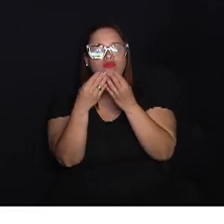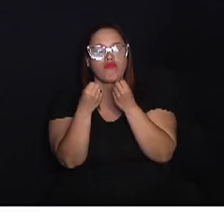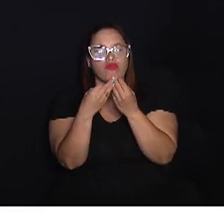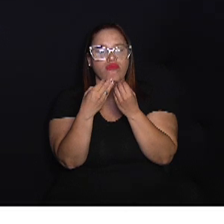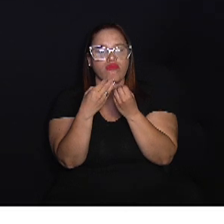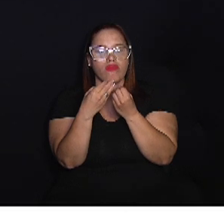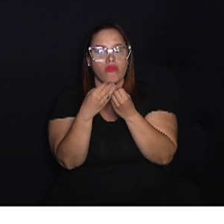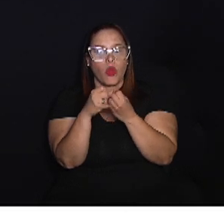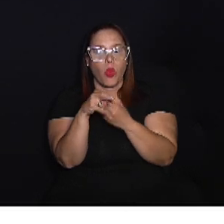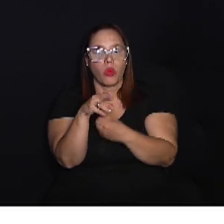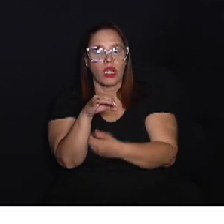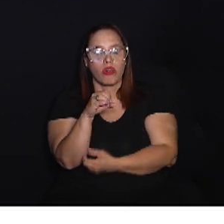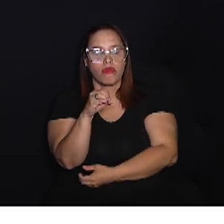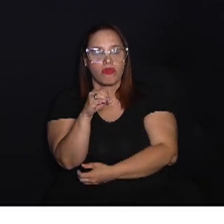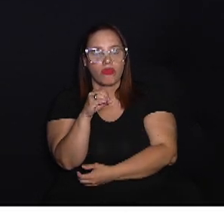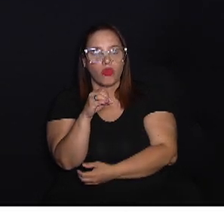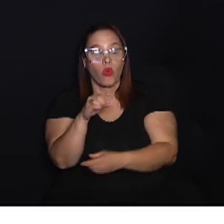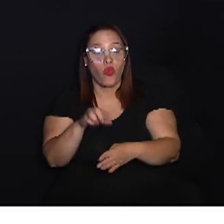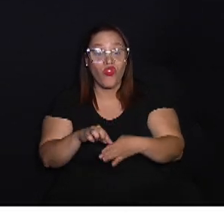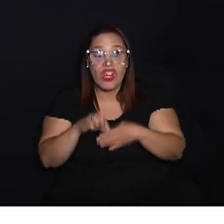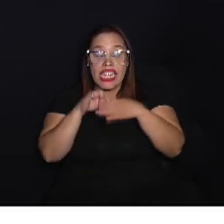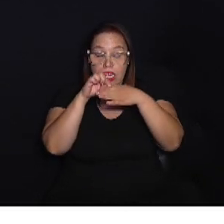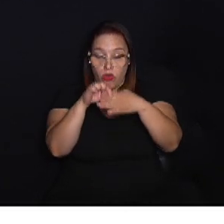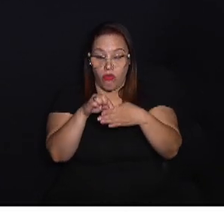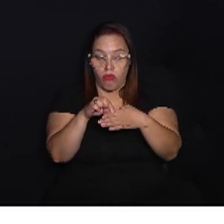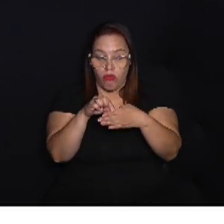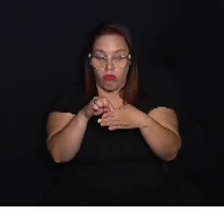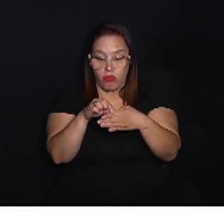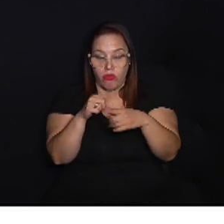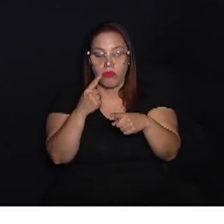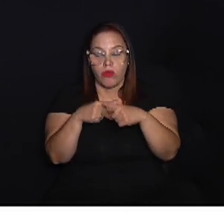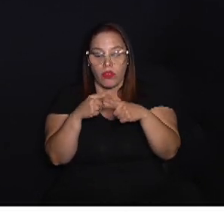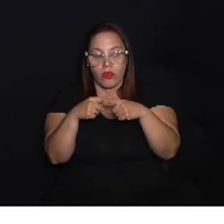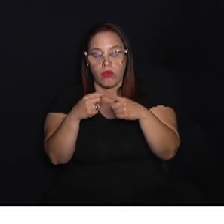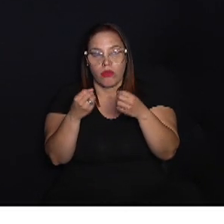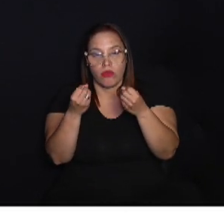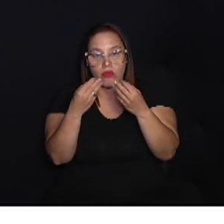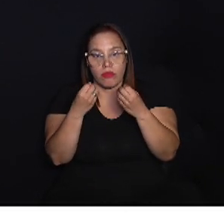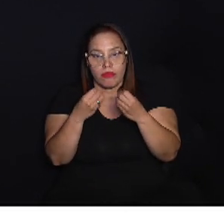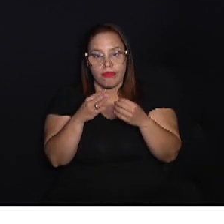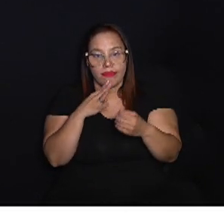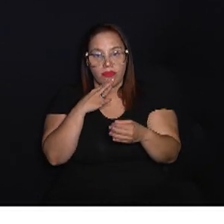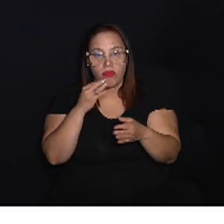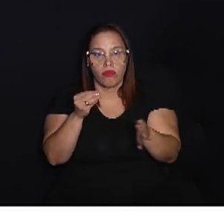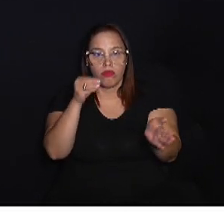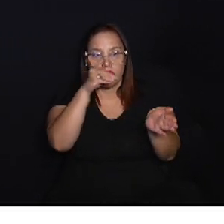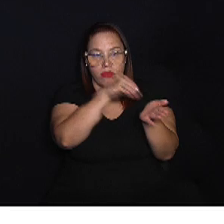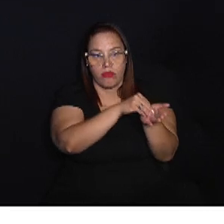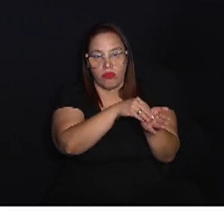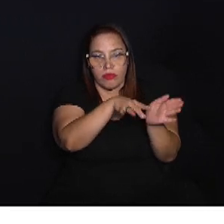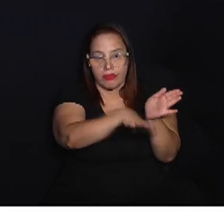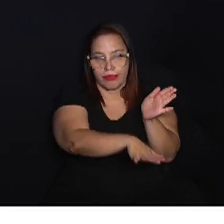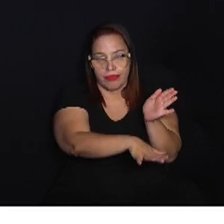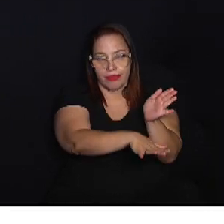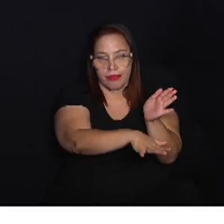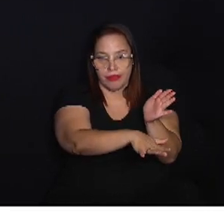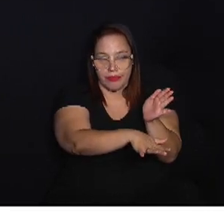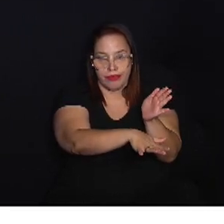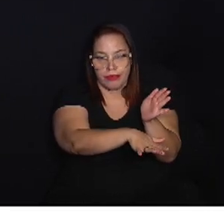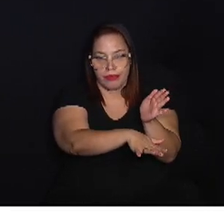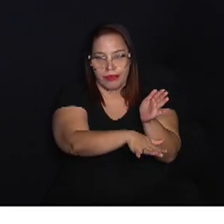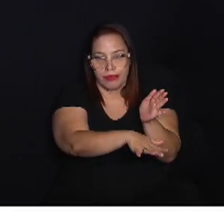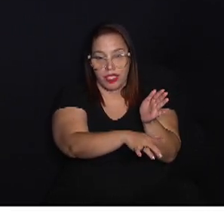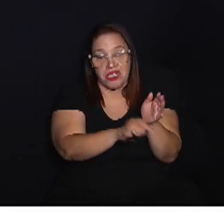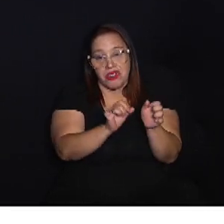tinha um conceito físico até, porque o conhecimento ele ficava depositado ali, naquele